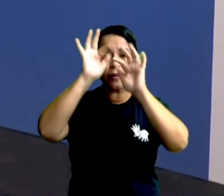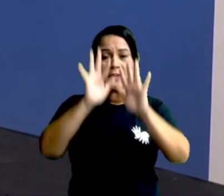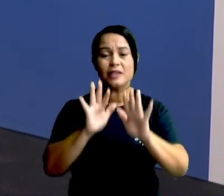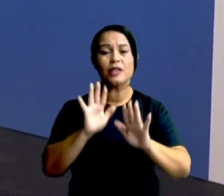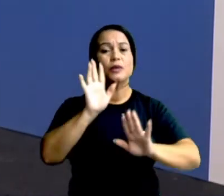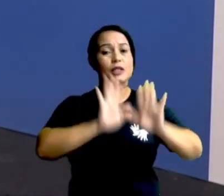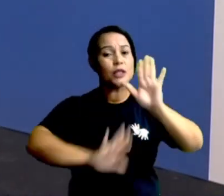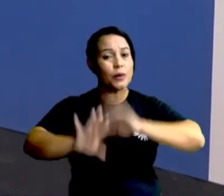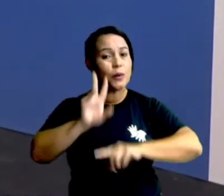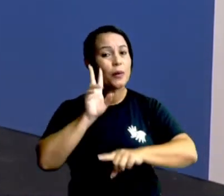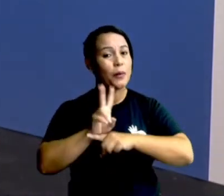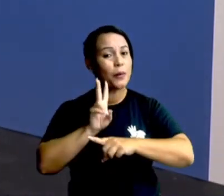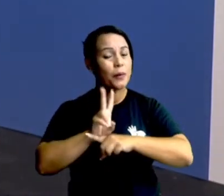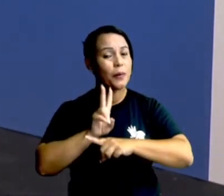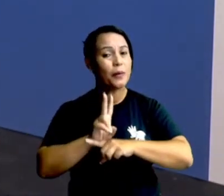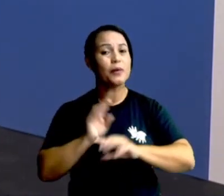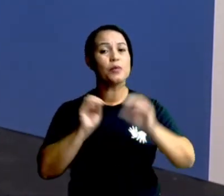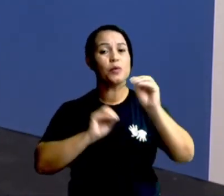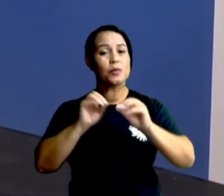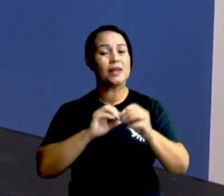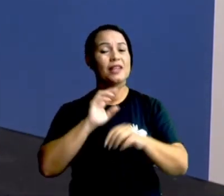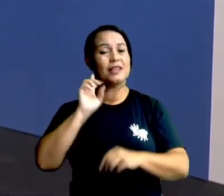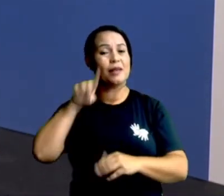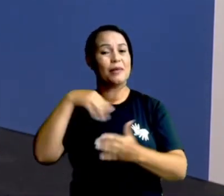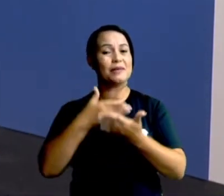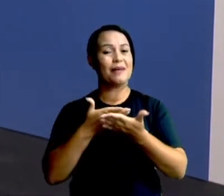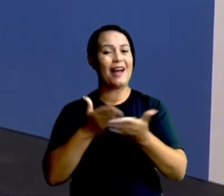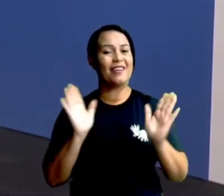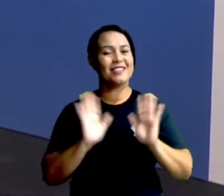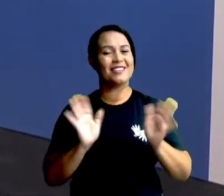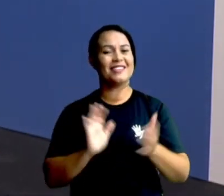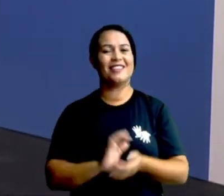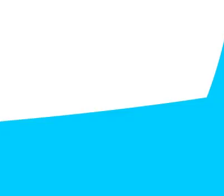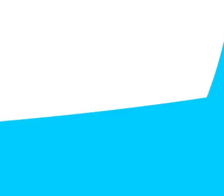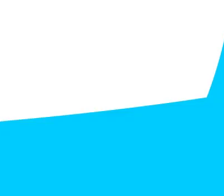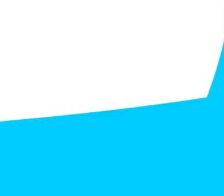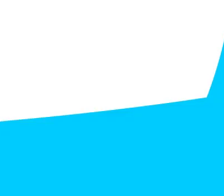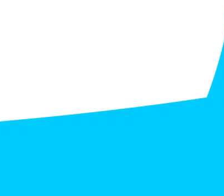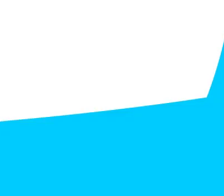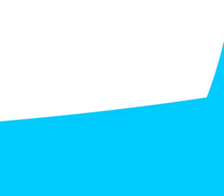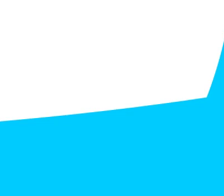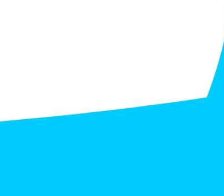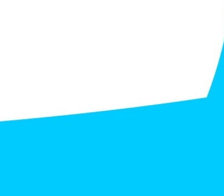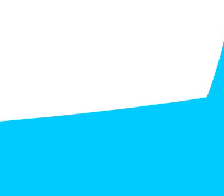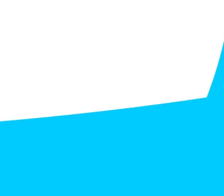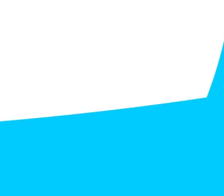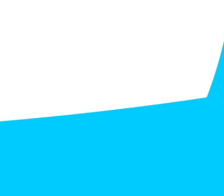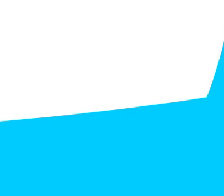se cuidem, tá bom? Beijos e até a próxima aula. Tchau, tchau.